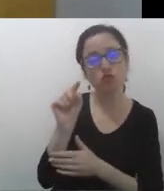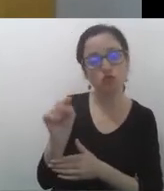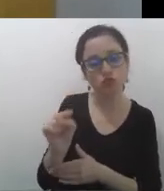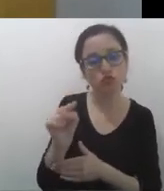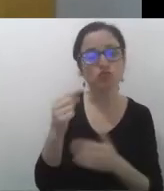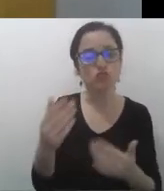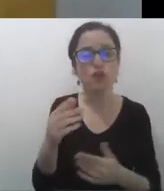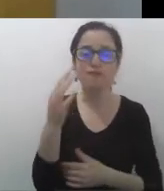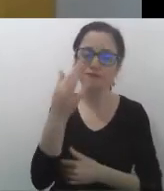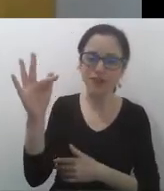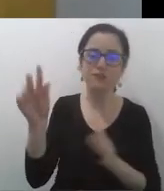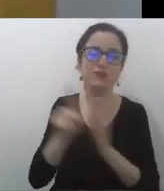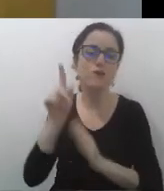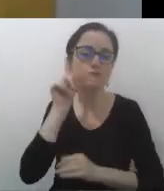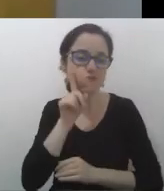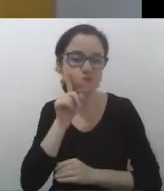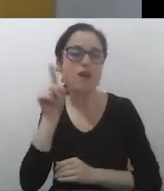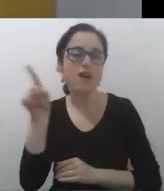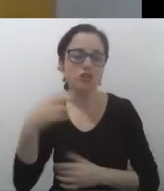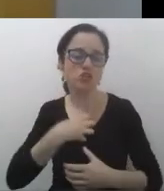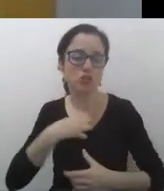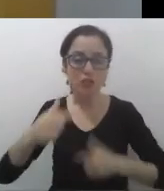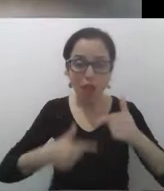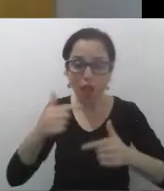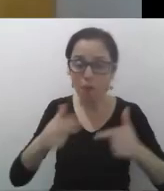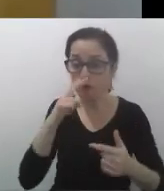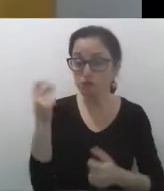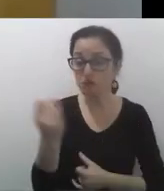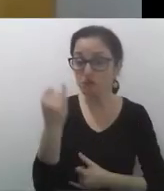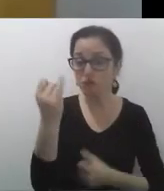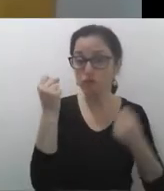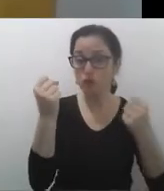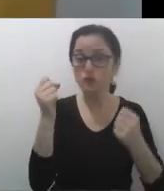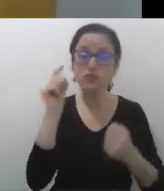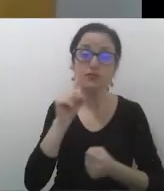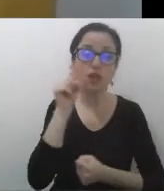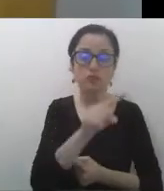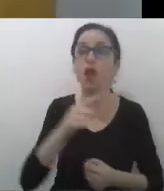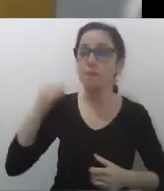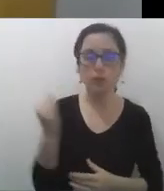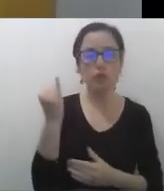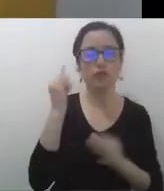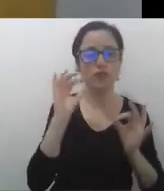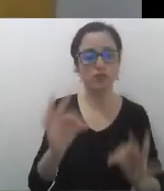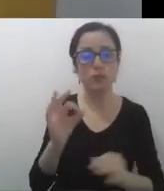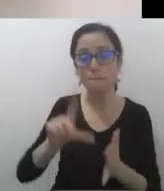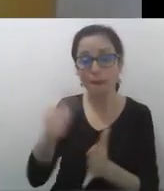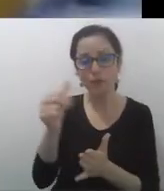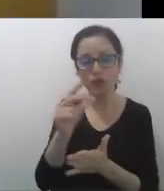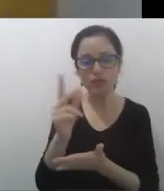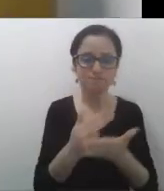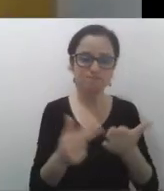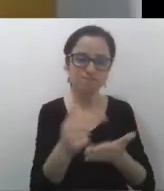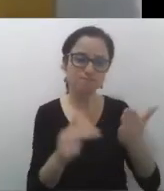né, que esse franco-americano que tem uma carreira importante nos Estados Unidos, muito importante, foi o